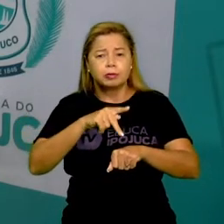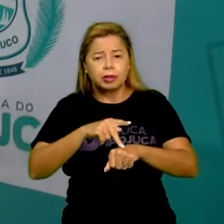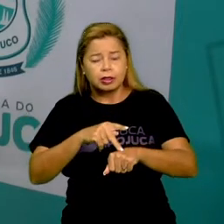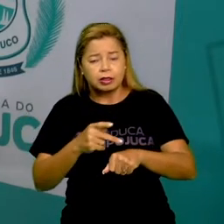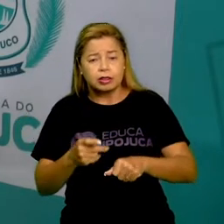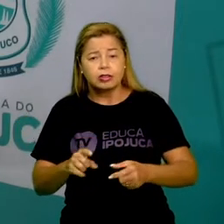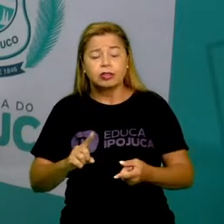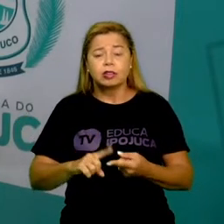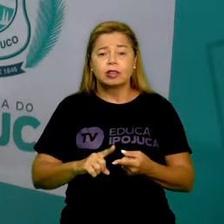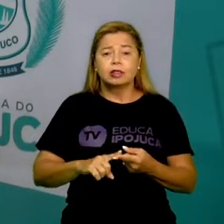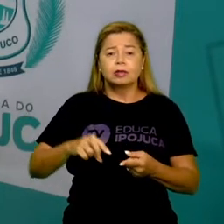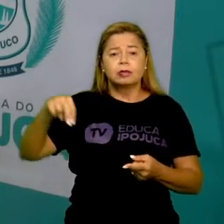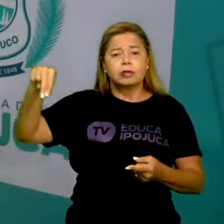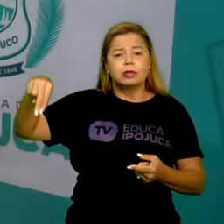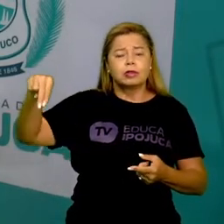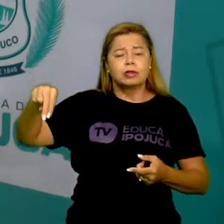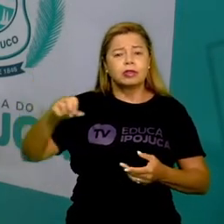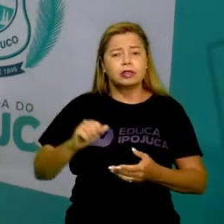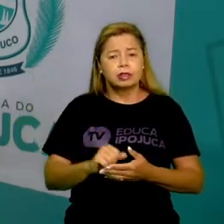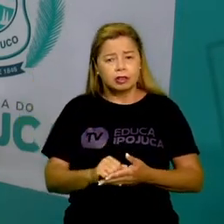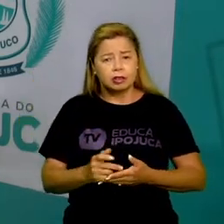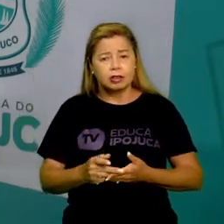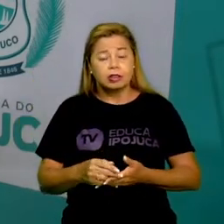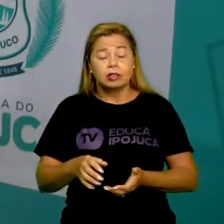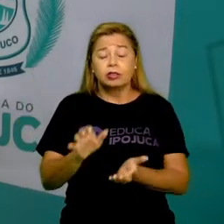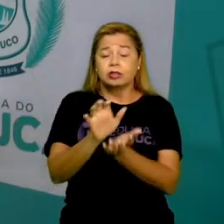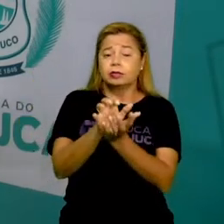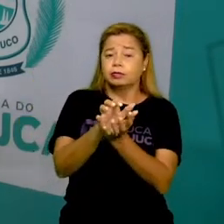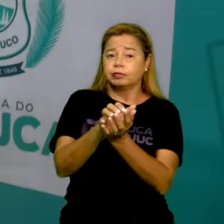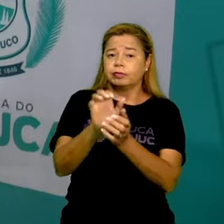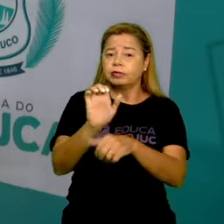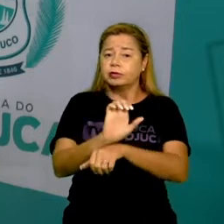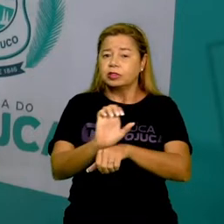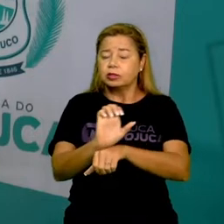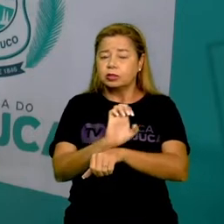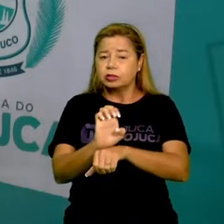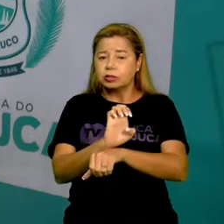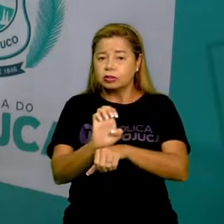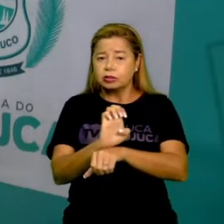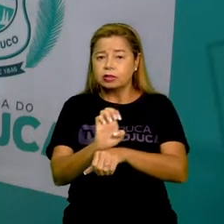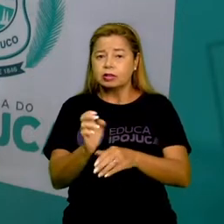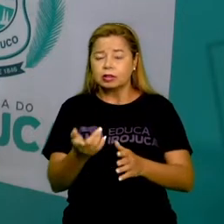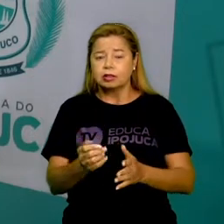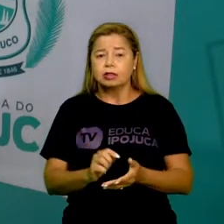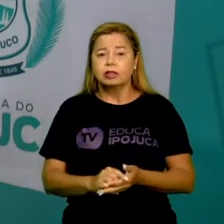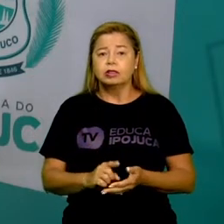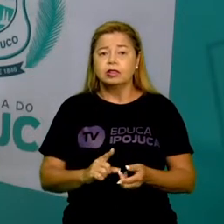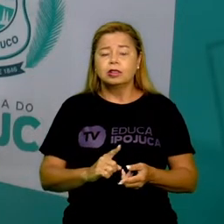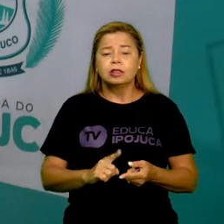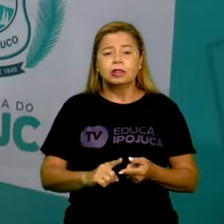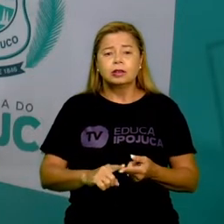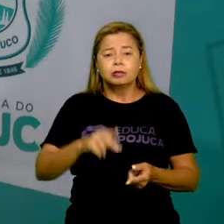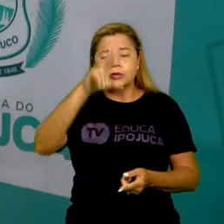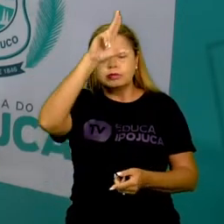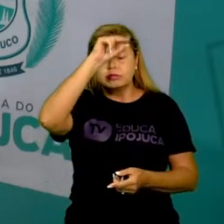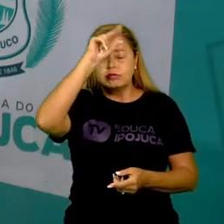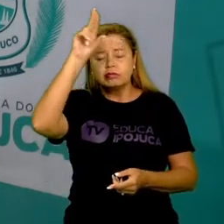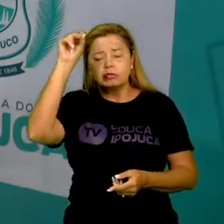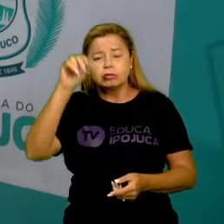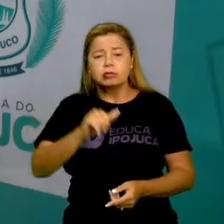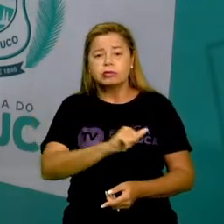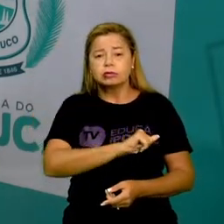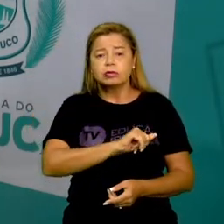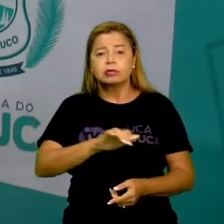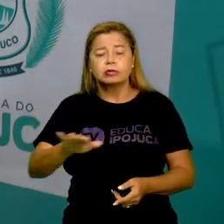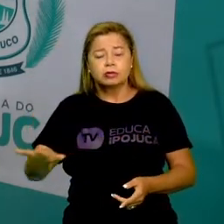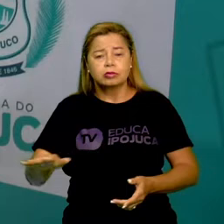Nordeste, entender o seu estado de Pernambuco, e mais do que nunca, entender o seu município, que está aqui ao seu